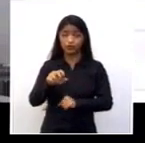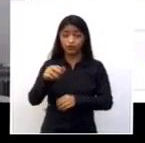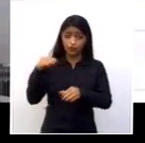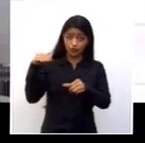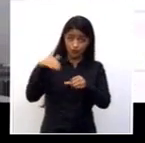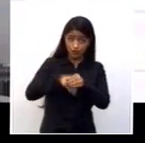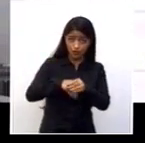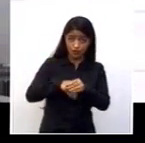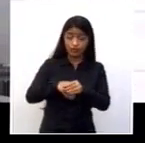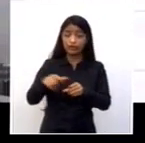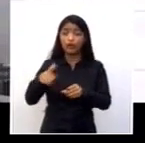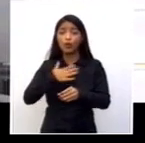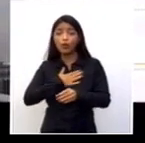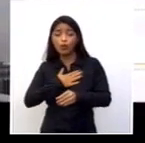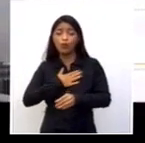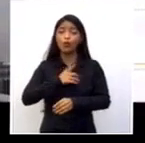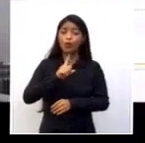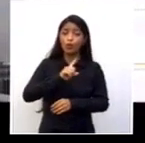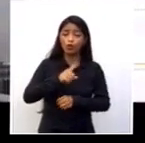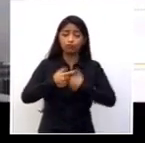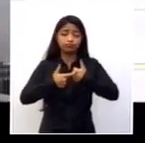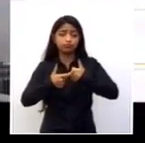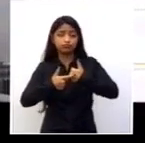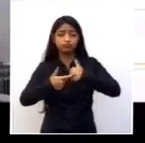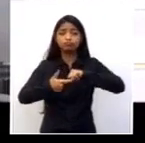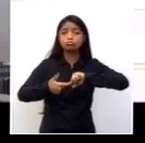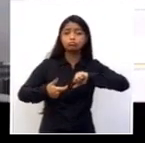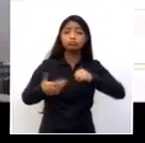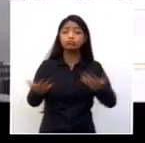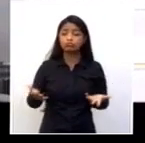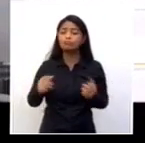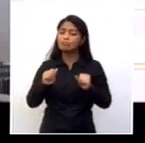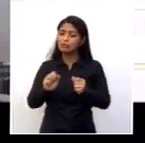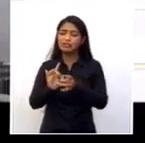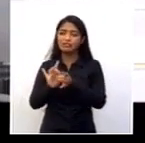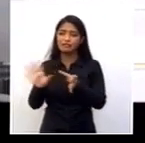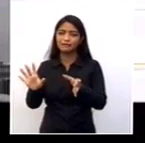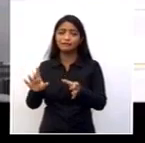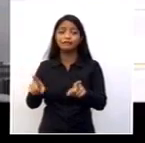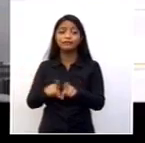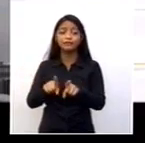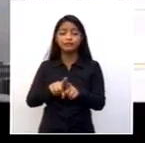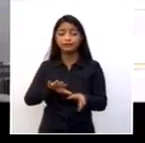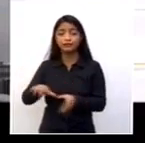se ele gostou ou não. Aqui eu vou configurar o endereço para que o aluno acesse